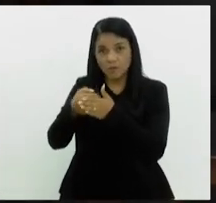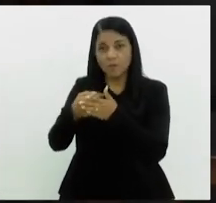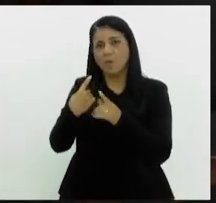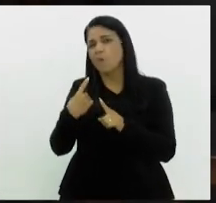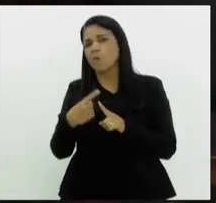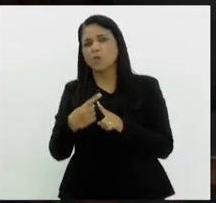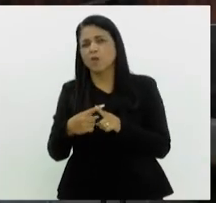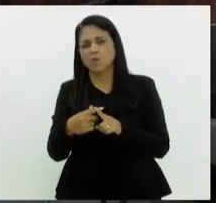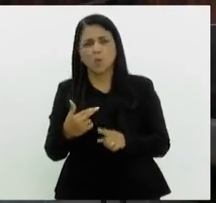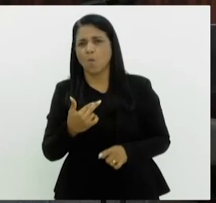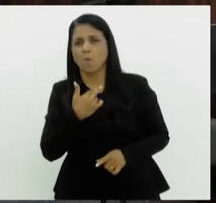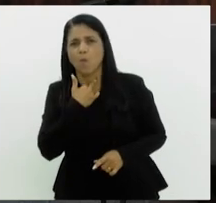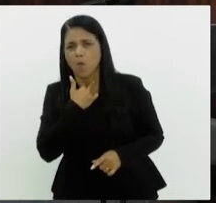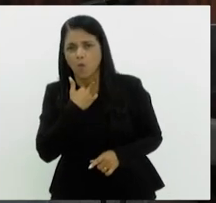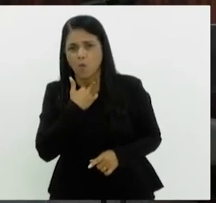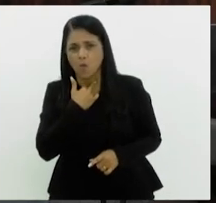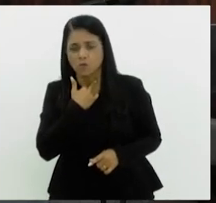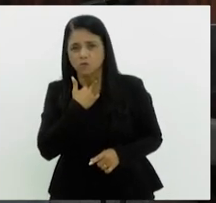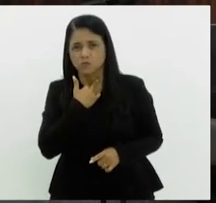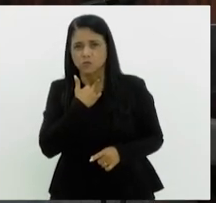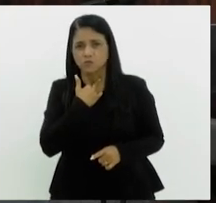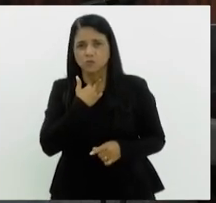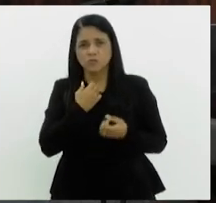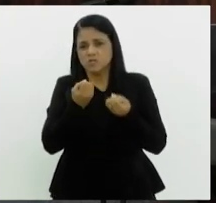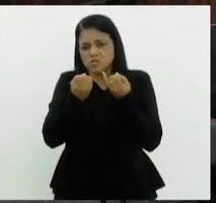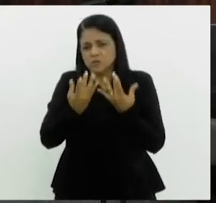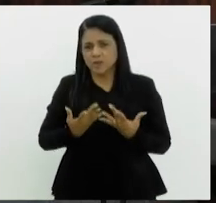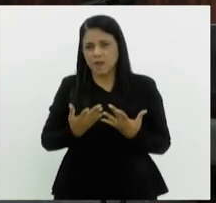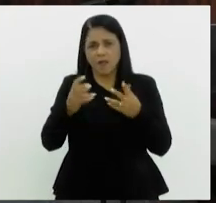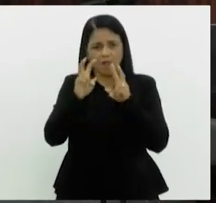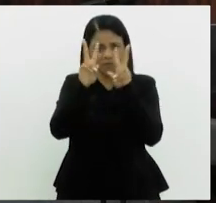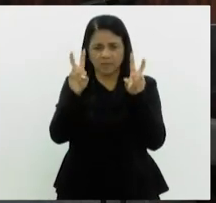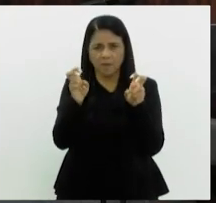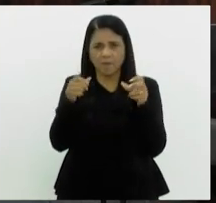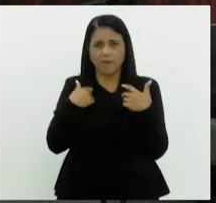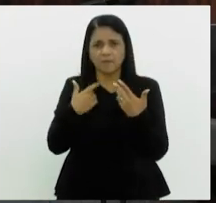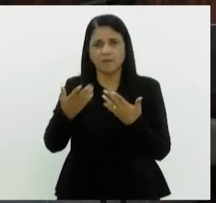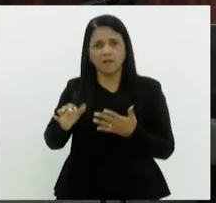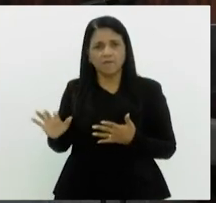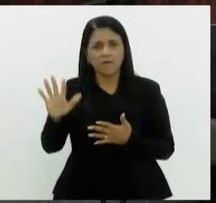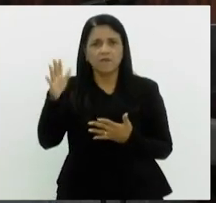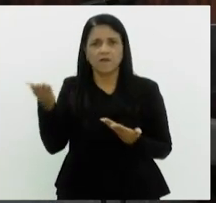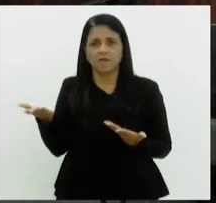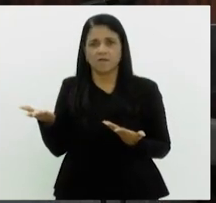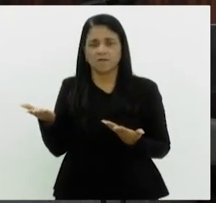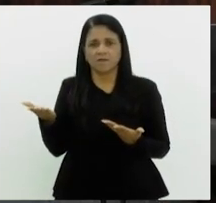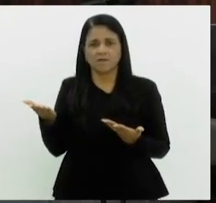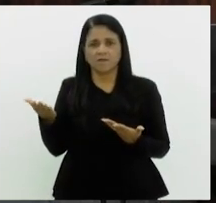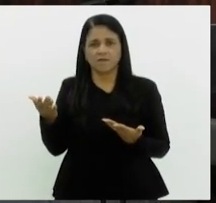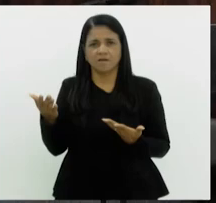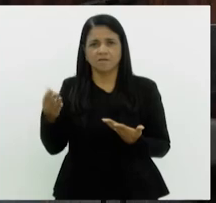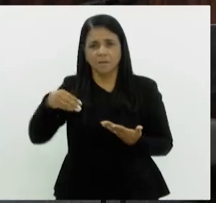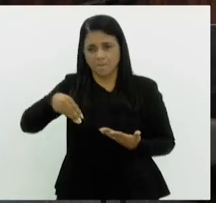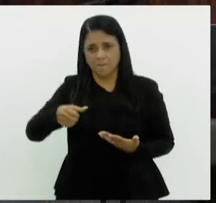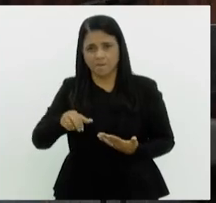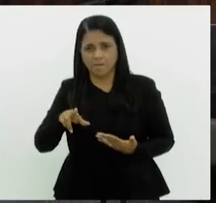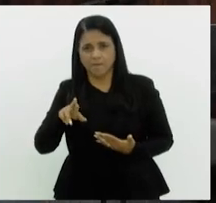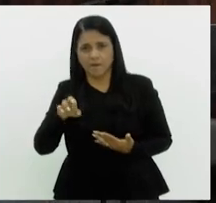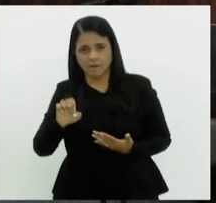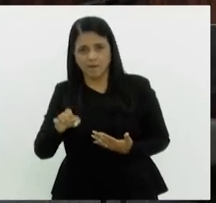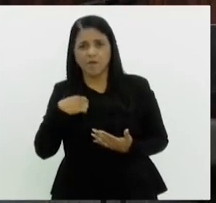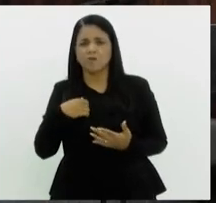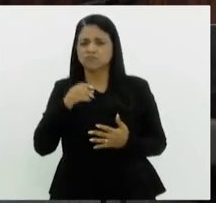poderia falar daquele meu lugar de favelada da Maré. Eu falava, não, eu vou trazer, sim,